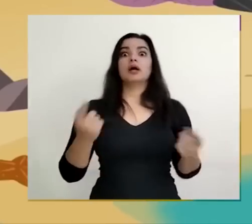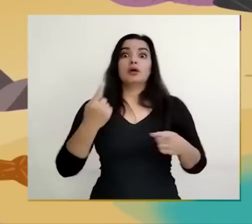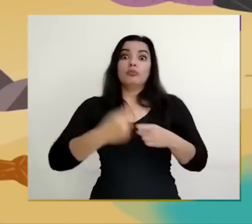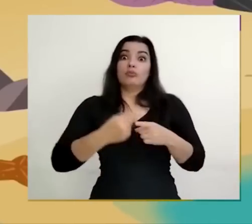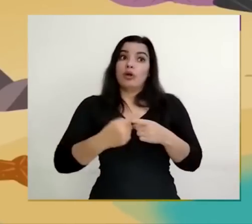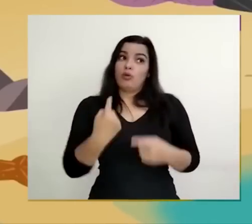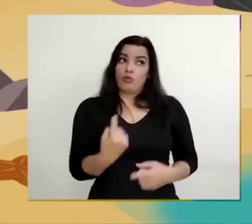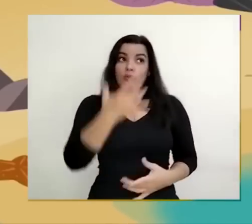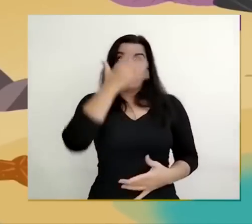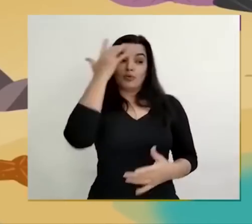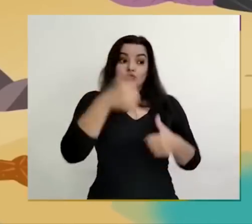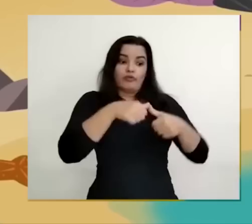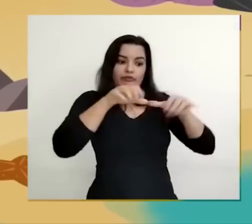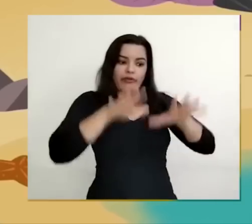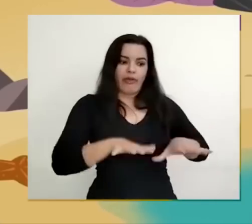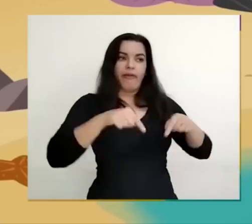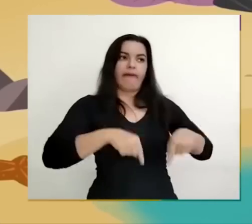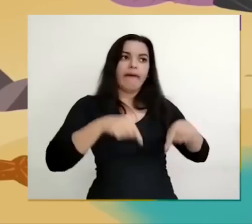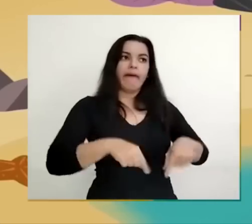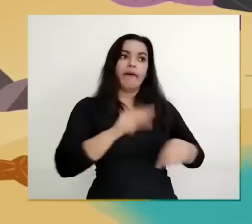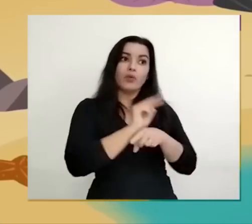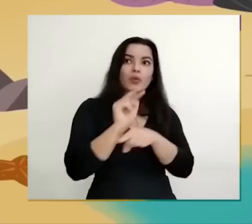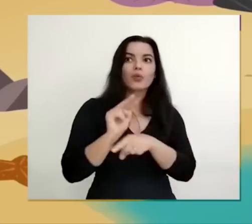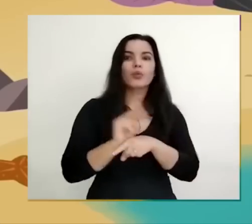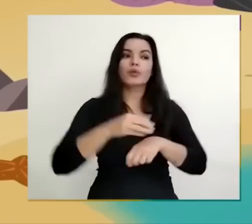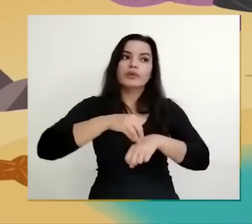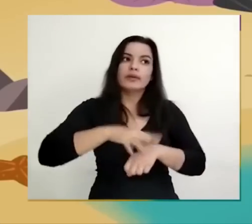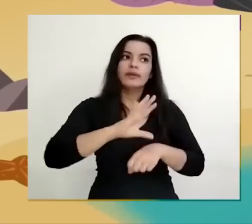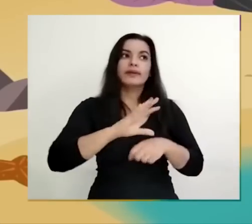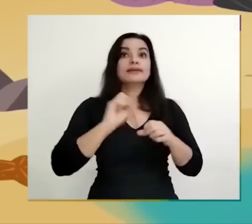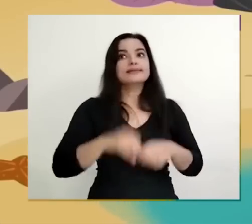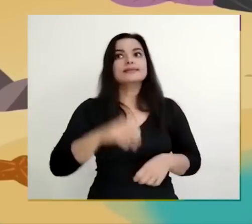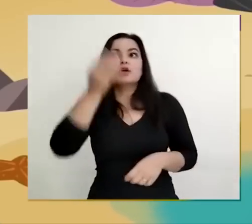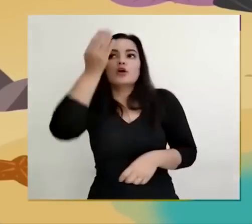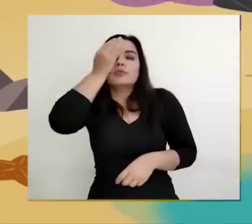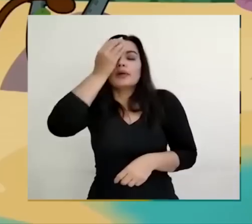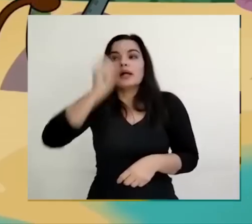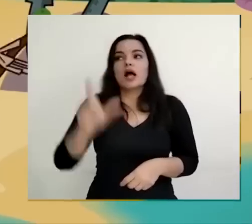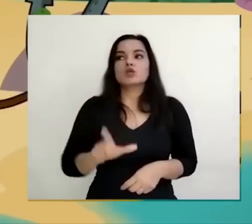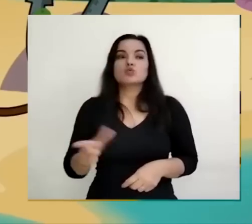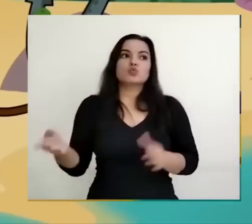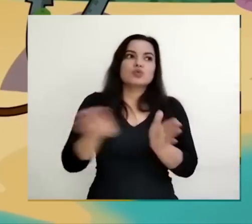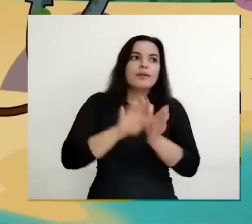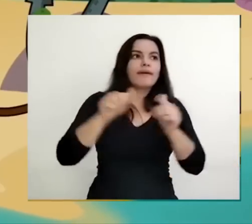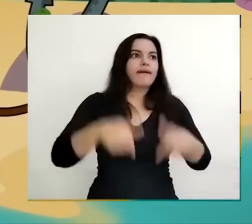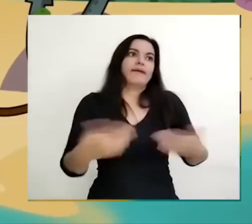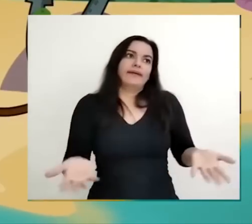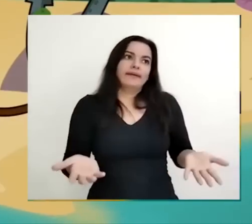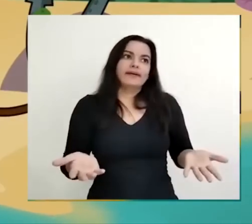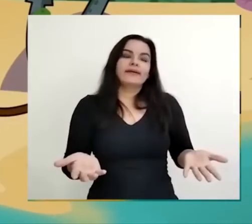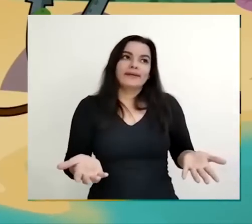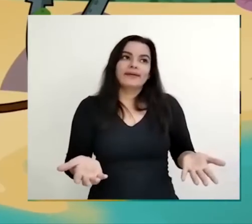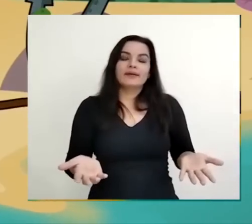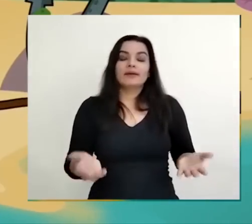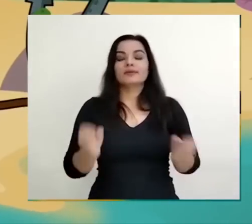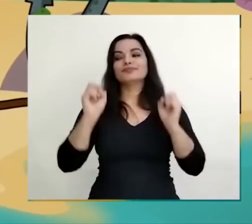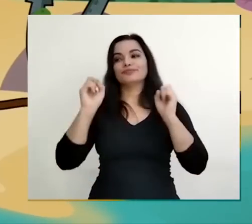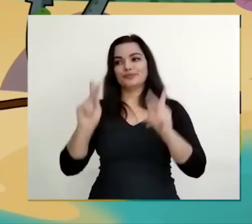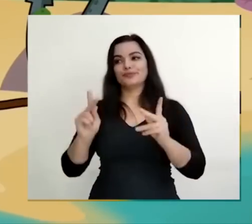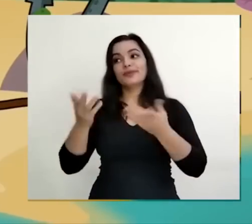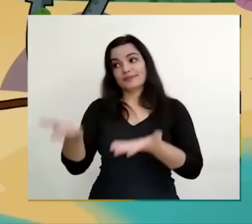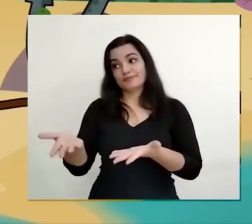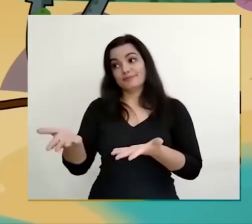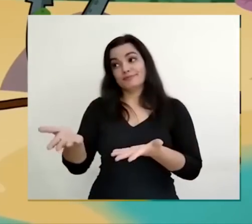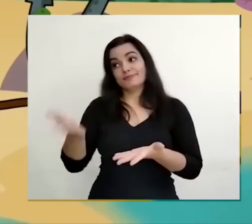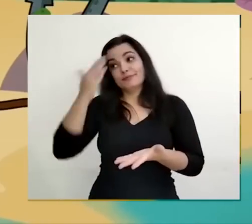que ficar cuidando das pistas caso o Pirata Azul apareça por aqui. Tá legal. Você é quem sabe. Vamos